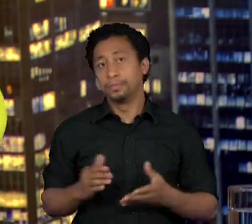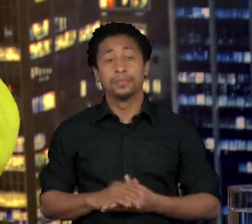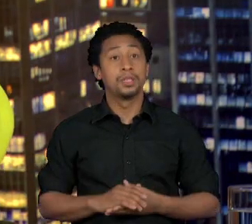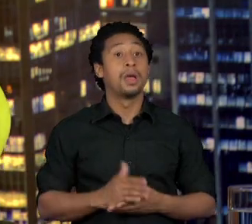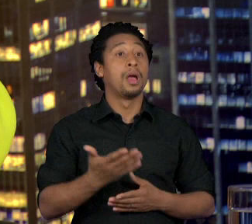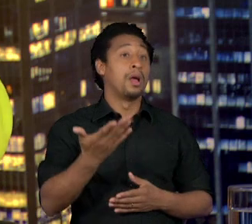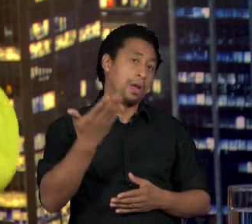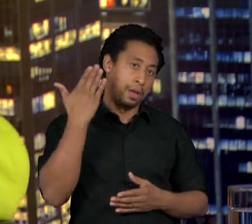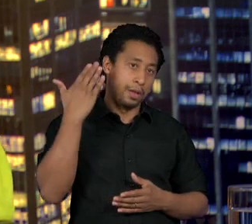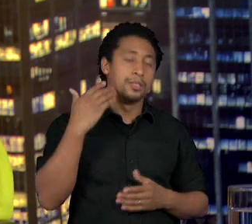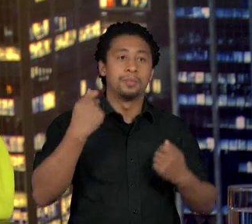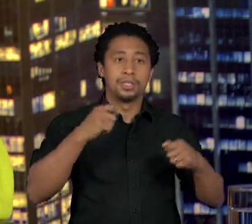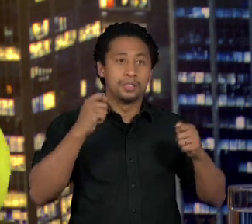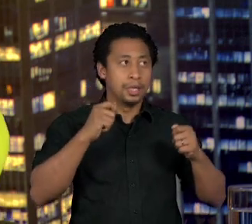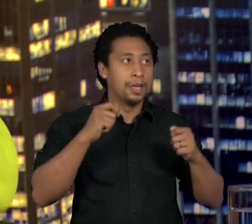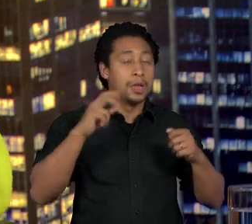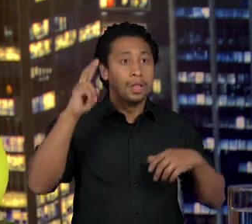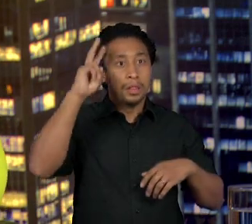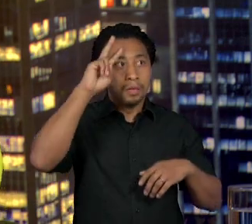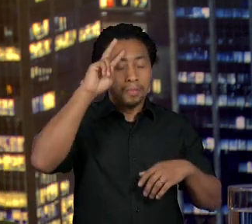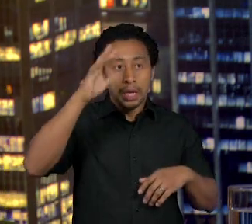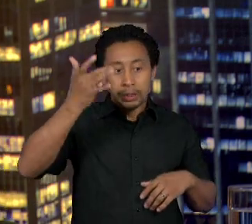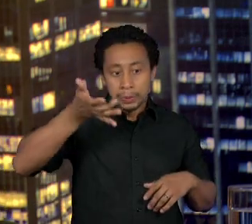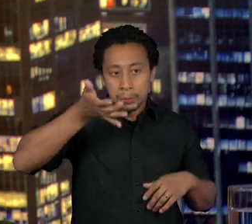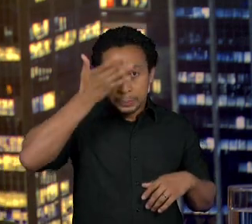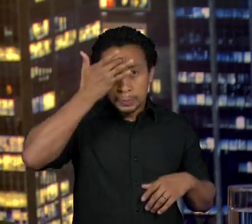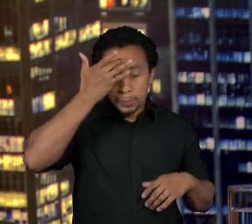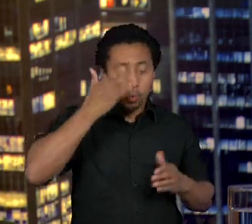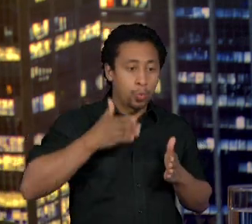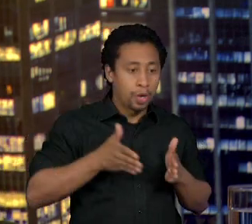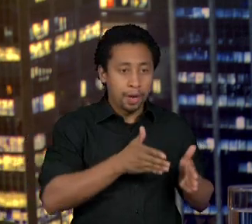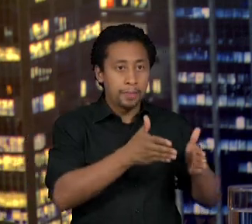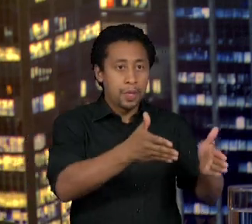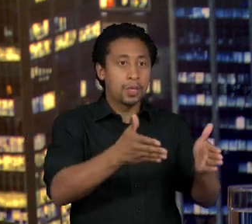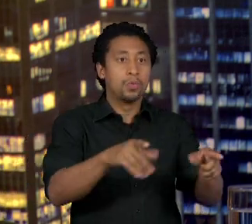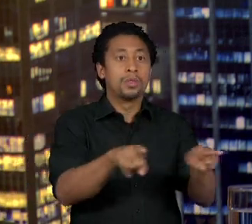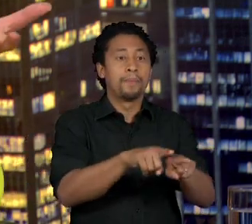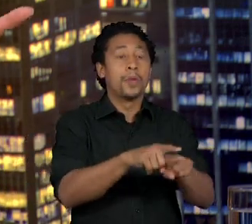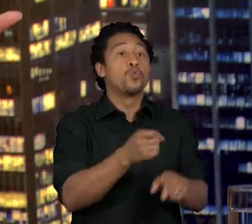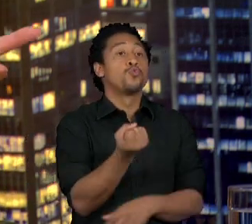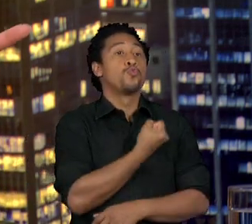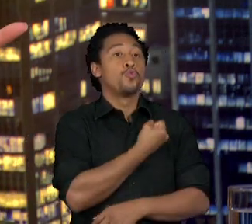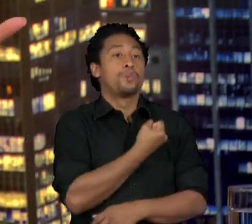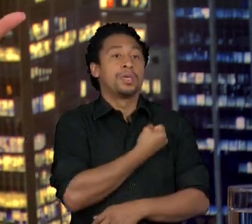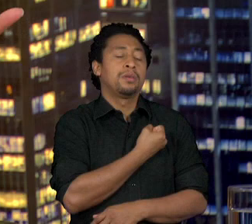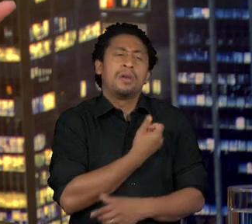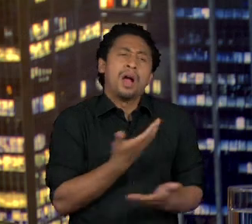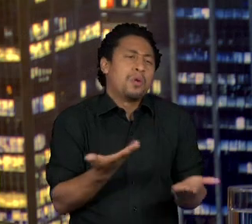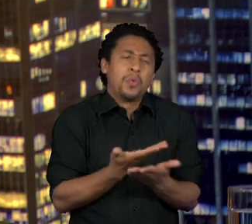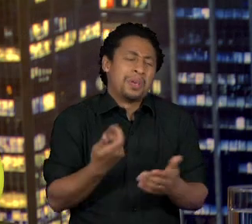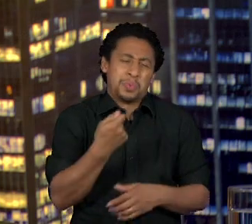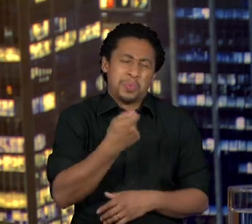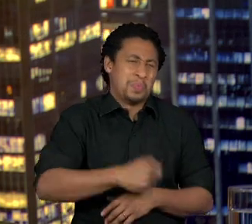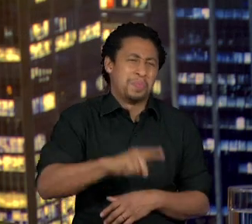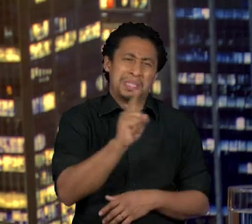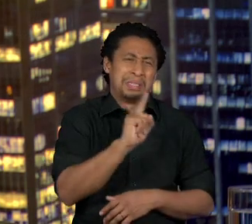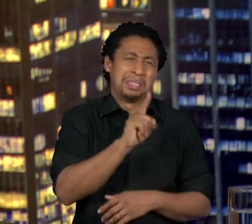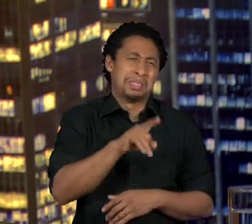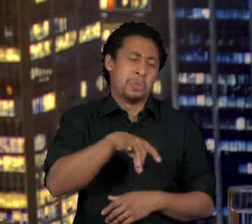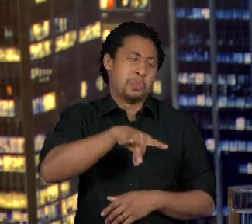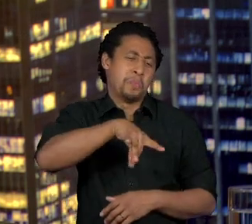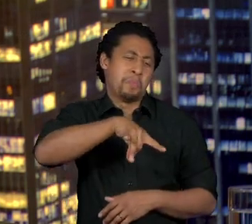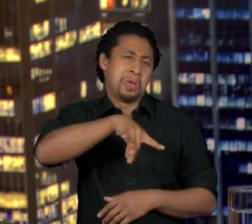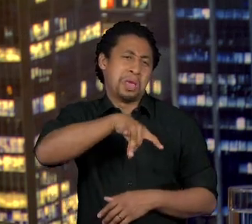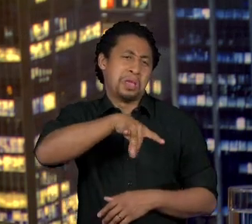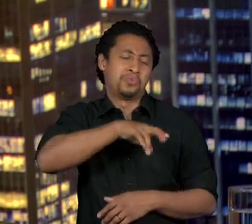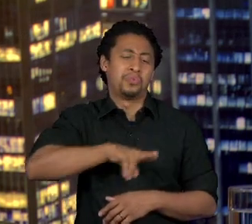que decorar um caminho e decorar um número, e hoje você está ali no automático porque vai contar com aquilo ali. O não acionar também é